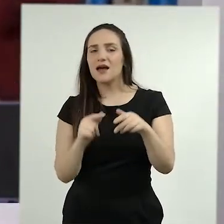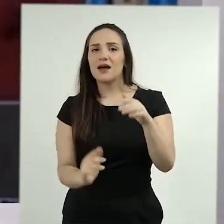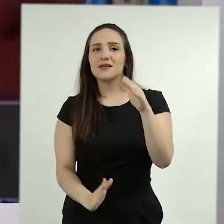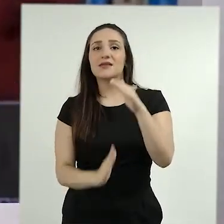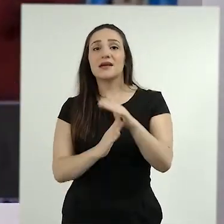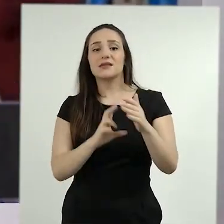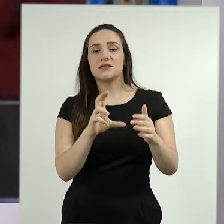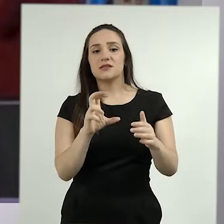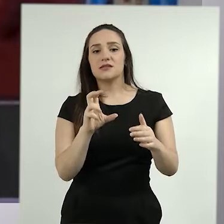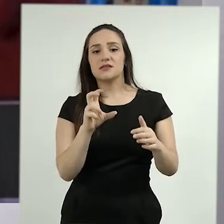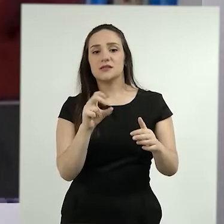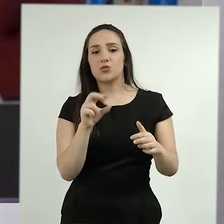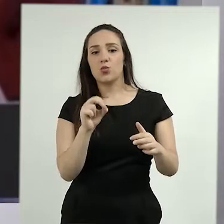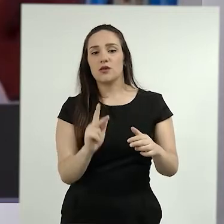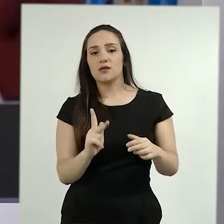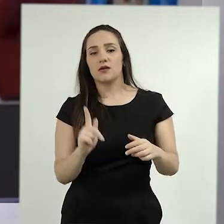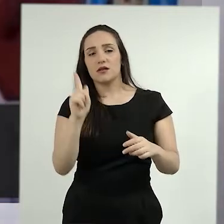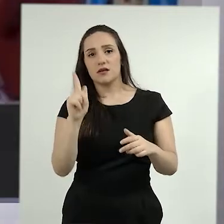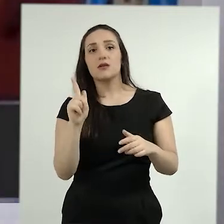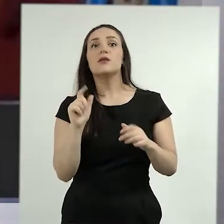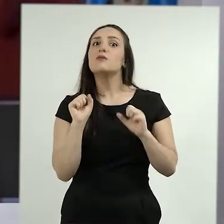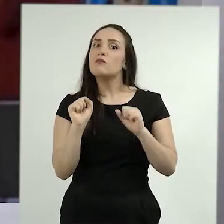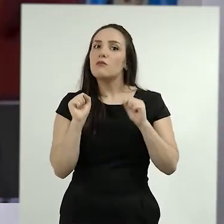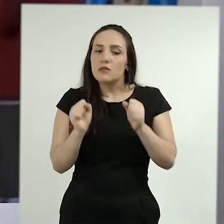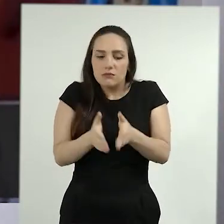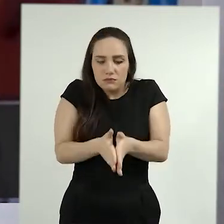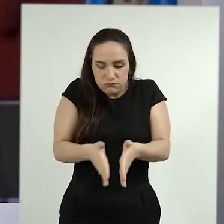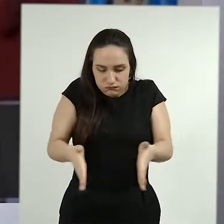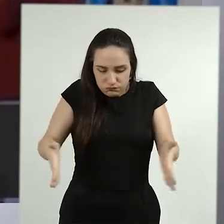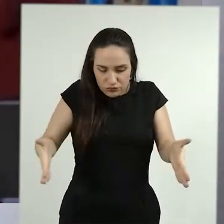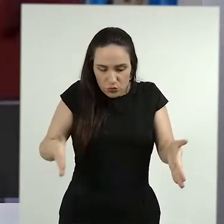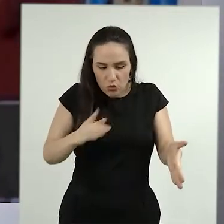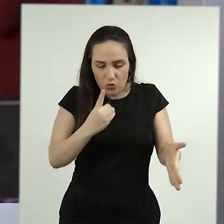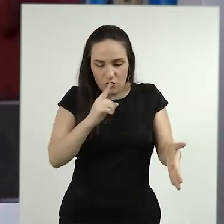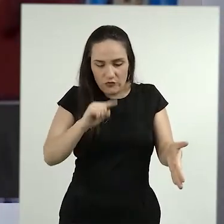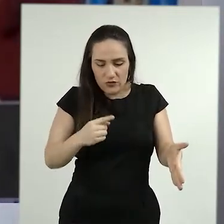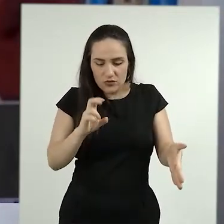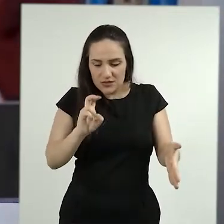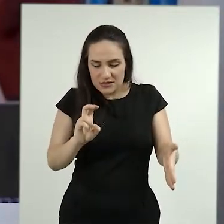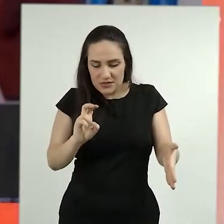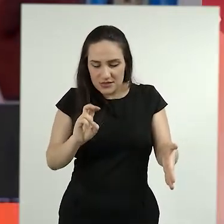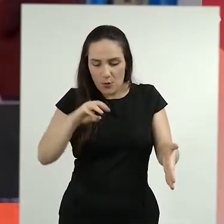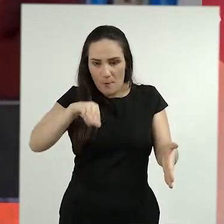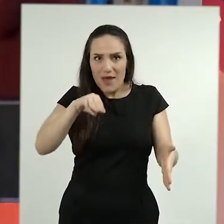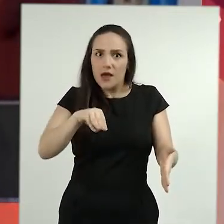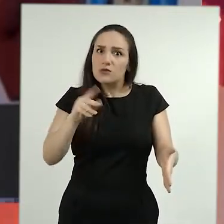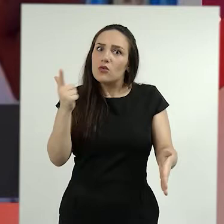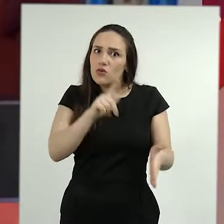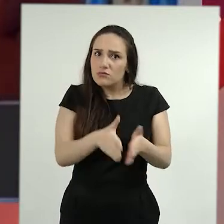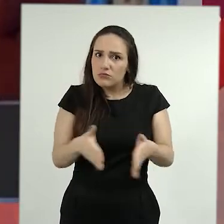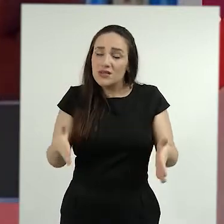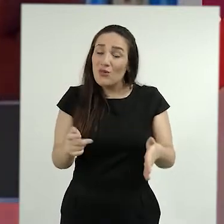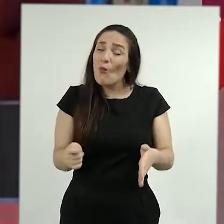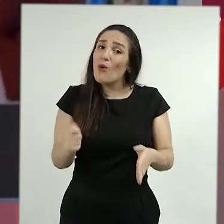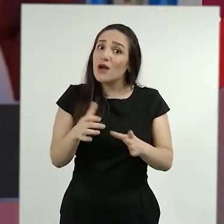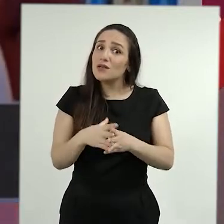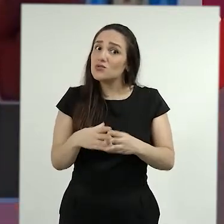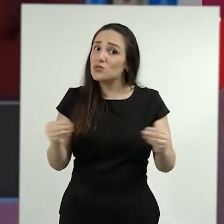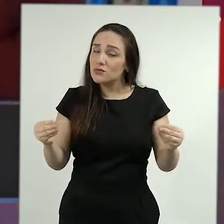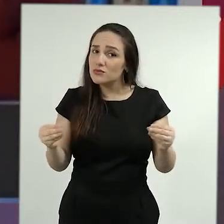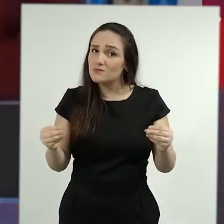até 1,5 m, ou, desculpa, e medir até 1,5 m. Então, é uma espécie grande, ameaçada de extinção, e